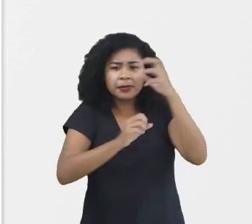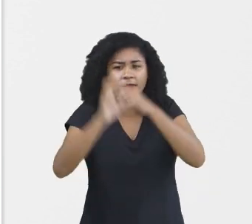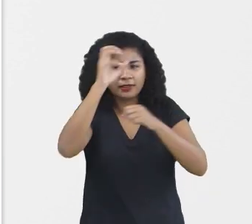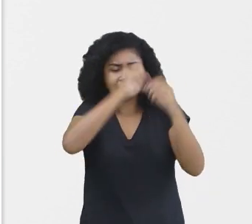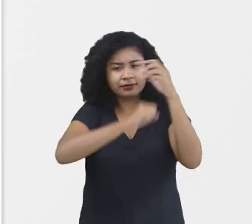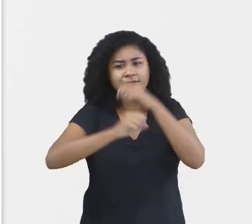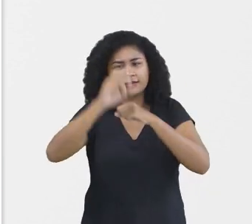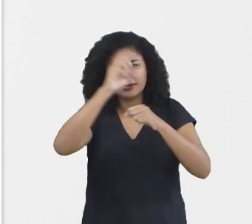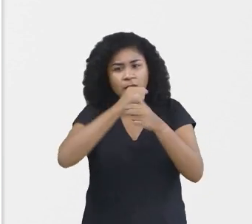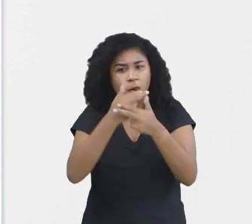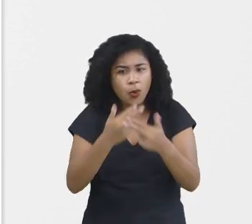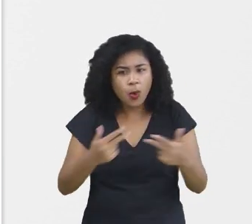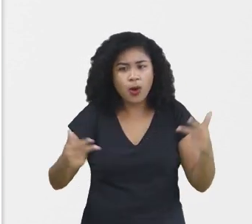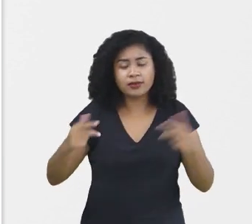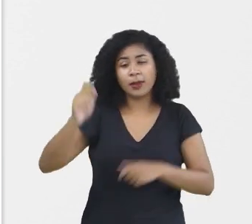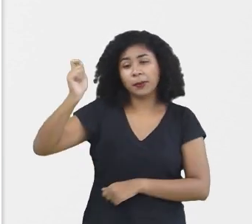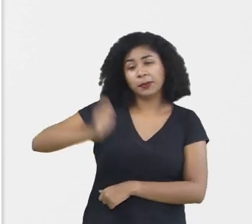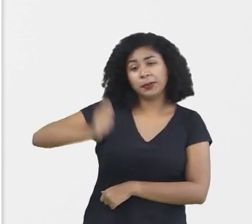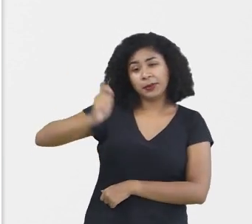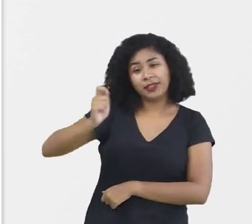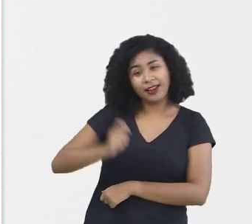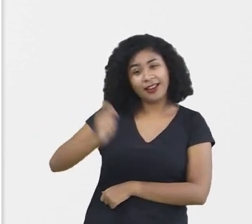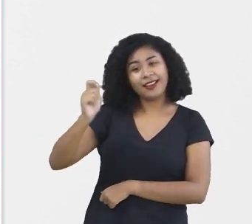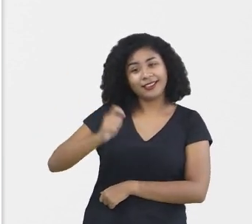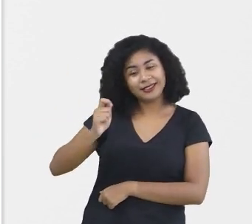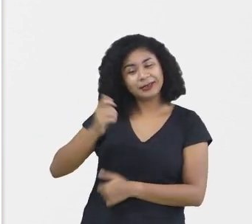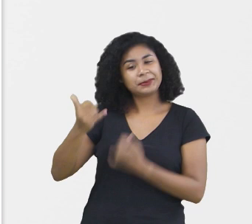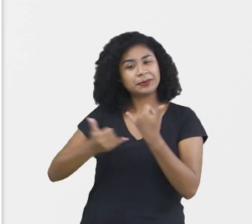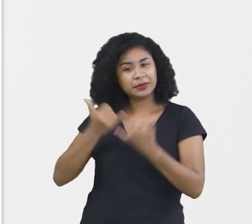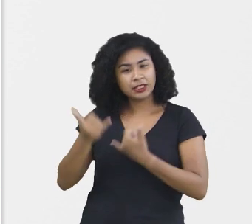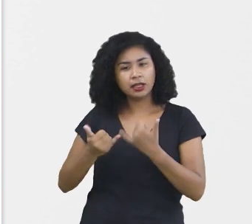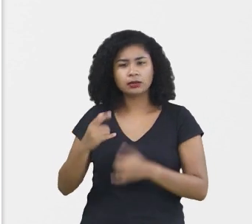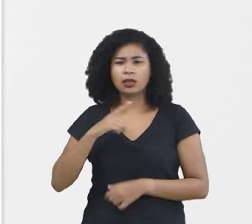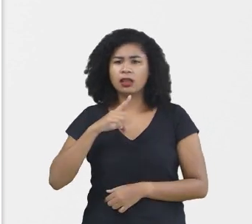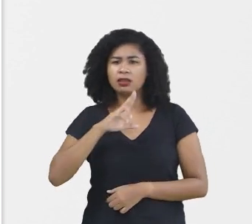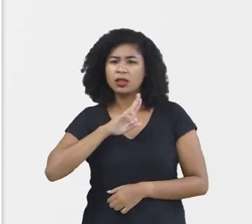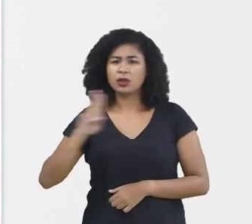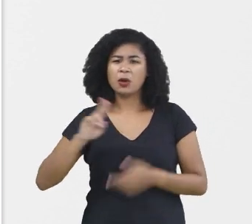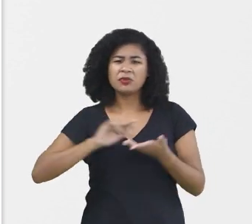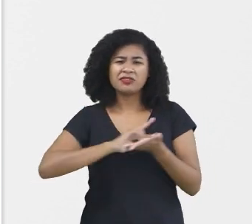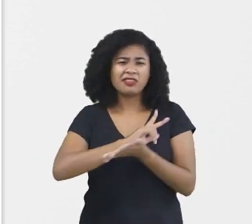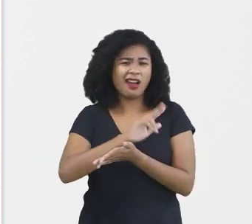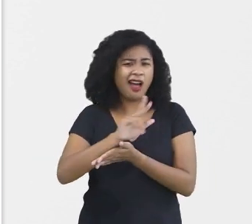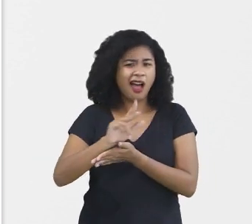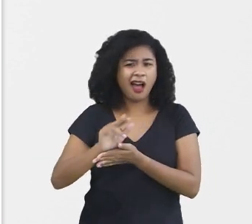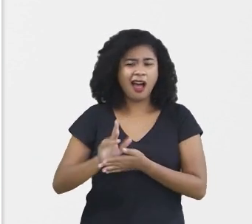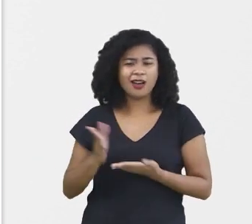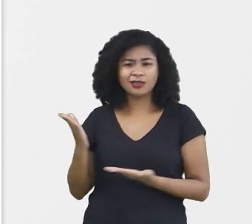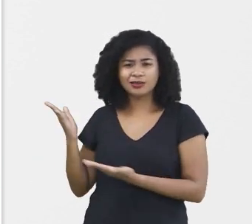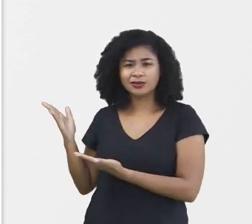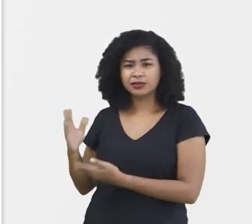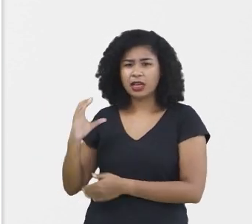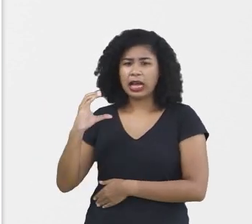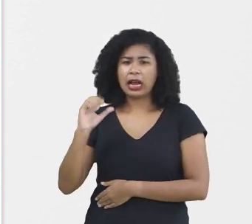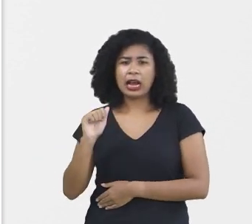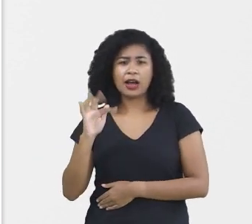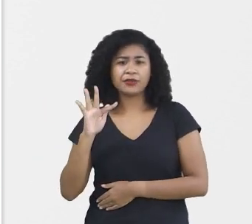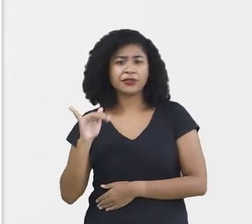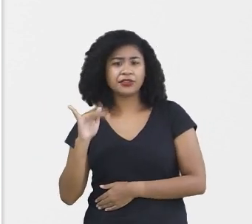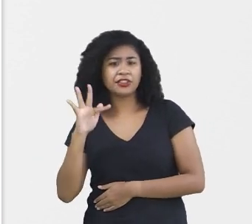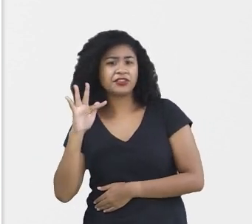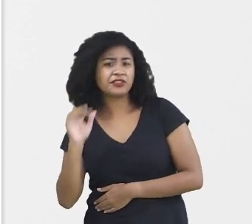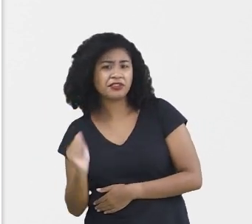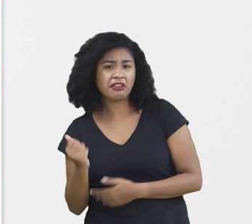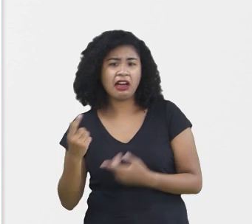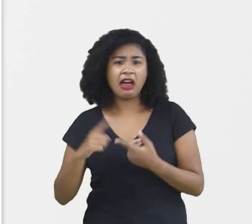brinquedo. E aí eles dão vários nomes para esse brinquedo: papagaio, pandorra, raia, caifa, né? Cafifa, né? Não